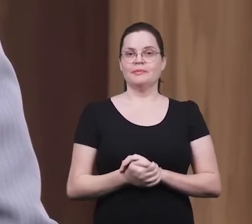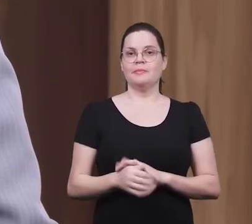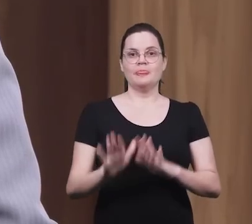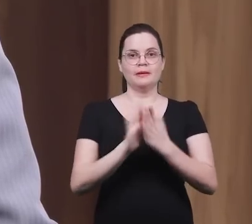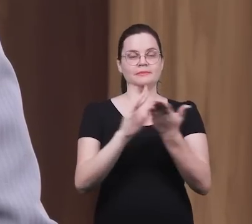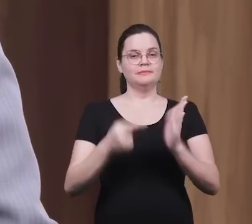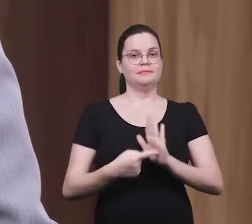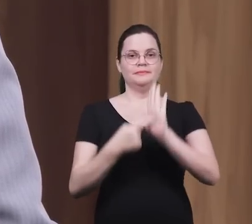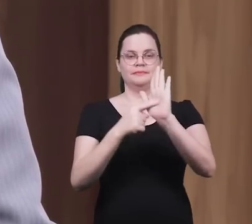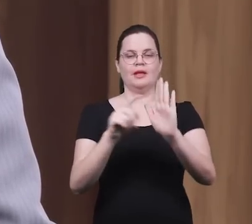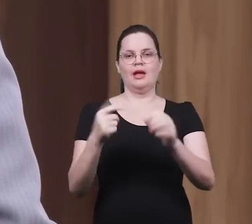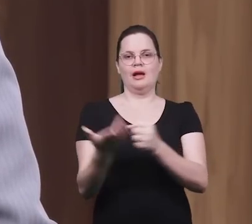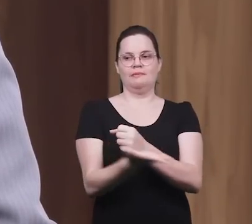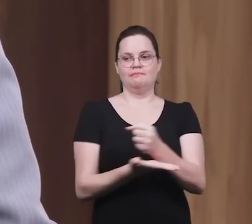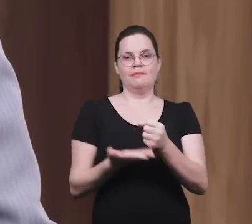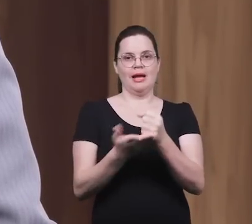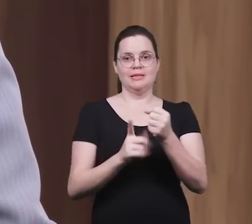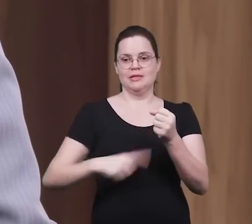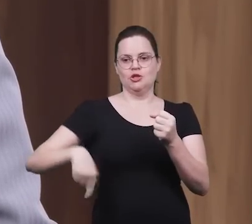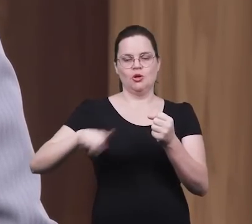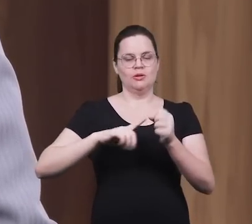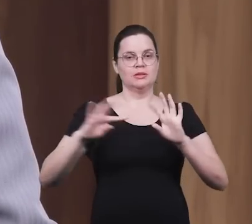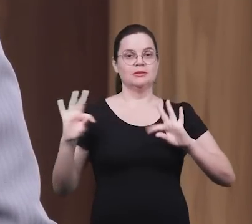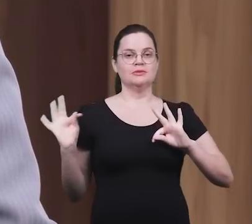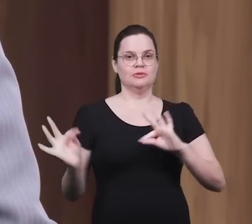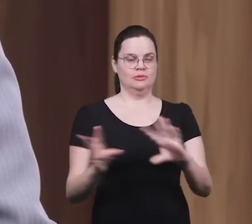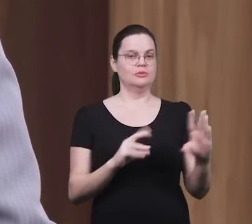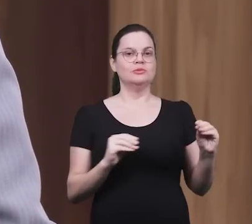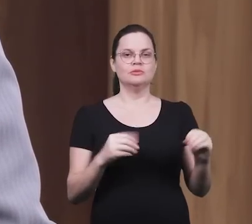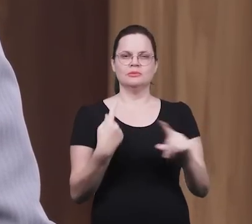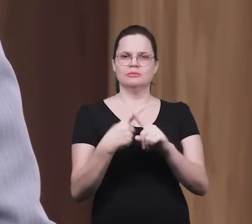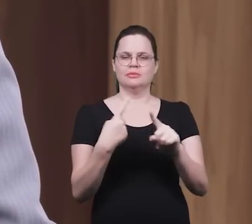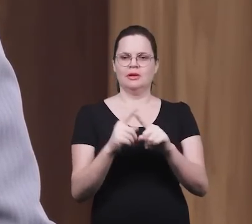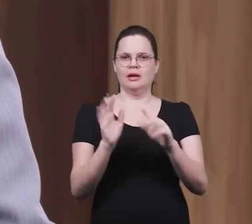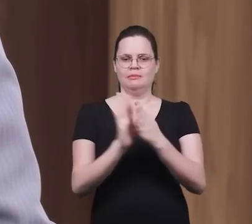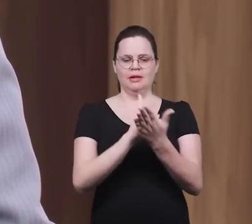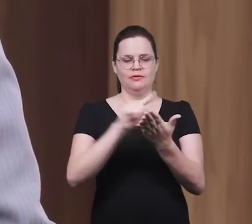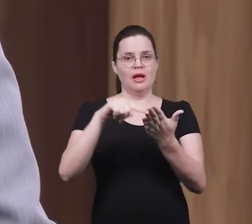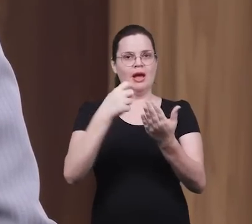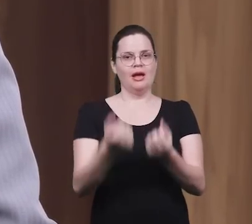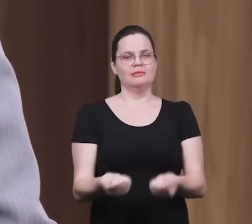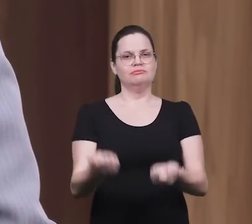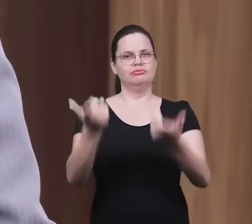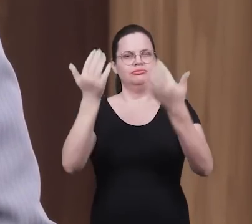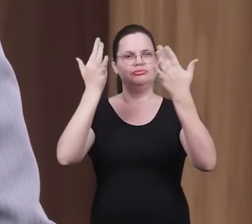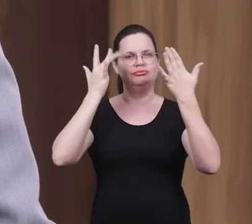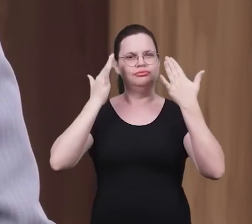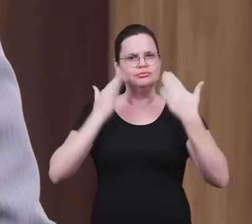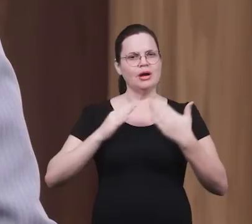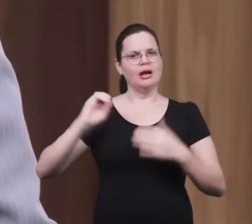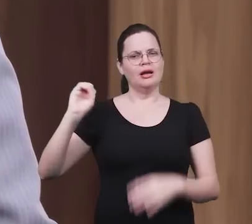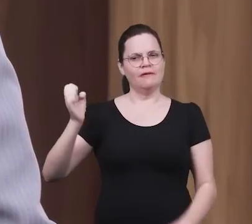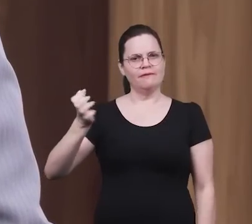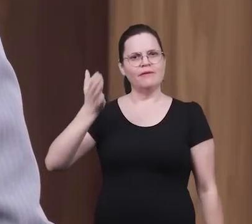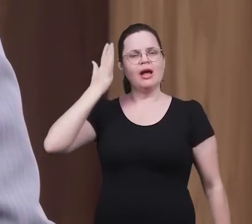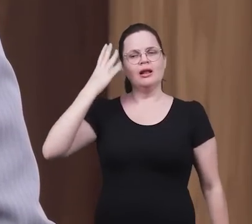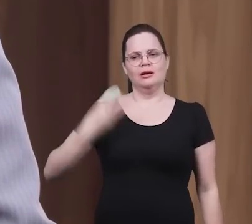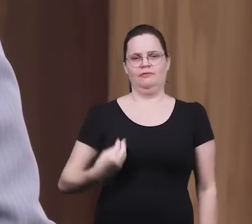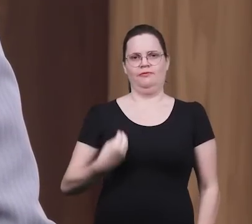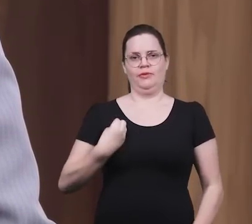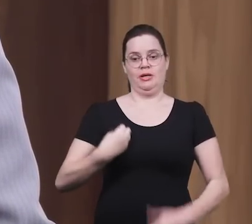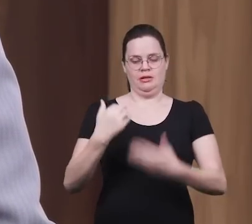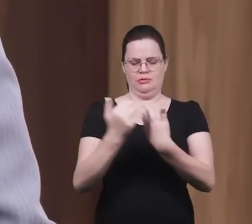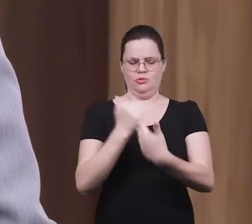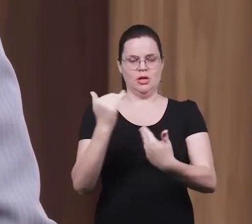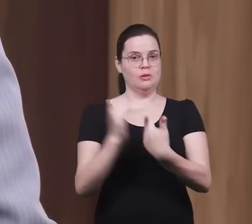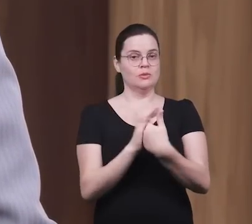é sempre a nossa base de todas as coisas. Ela é um manancial de vida eficaz que direciona todas